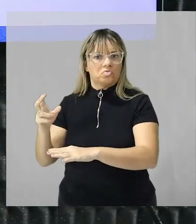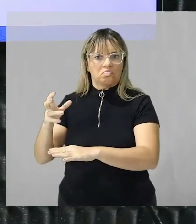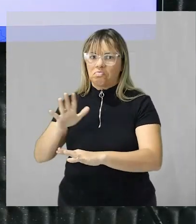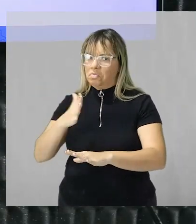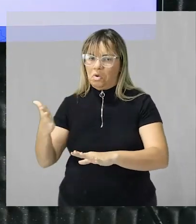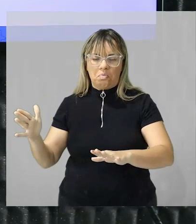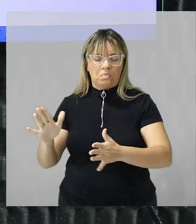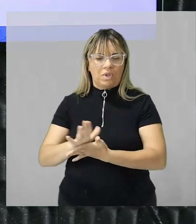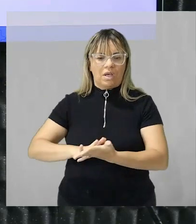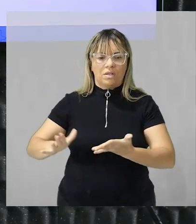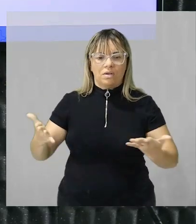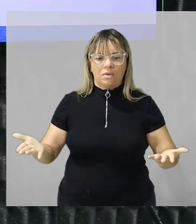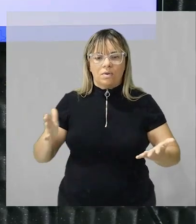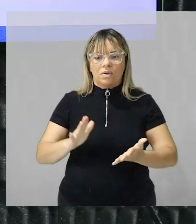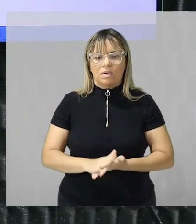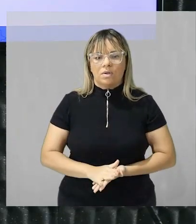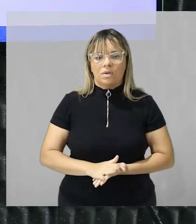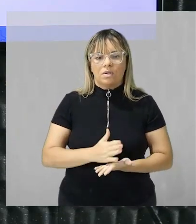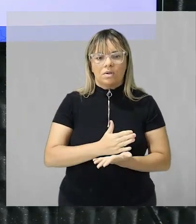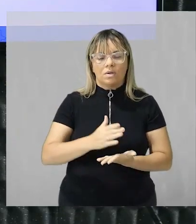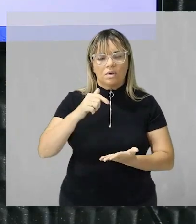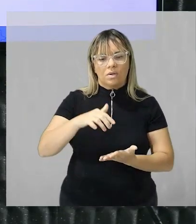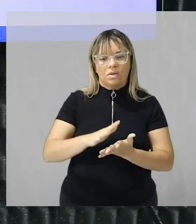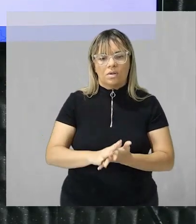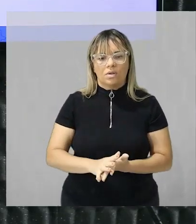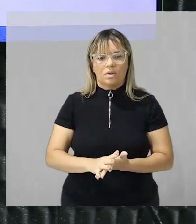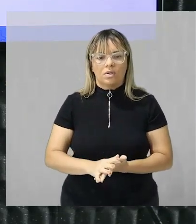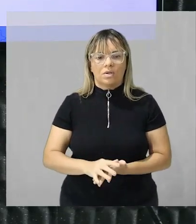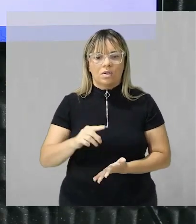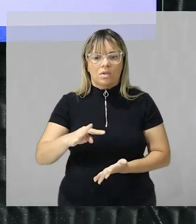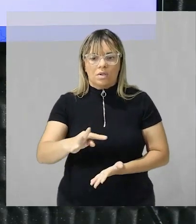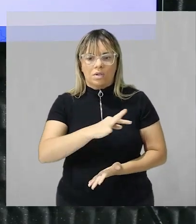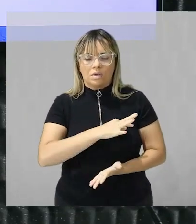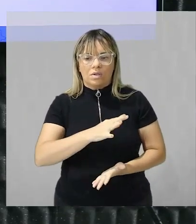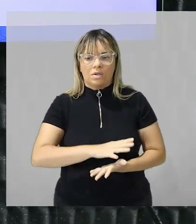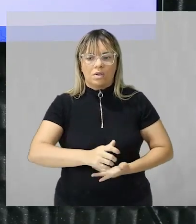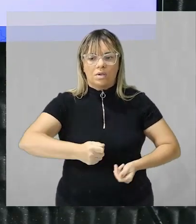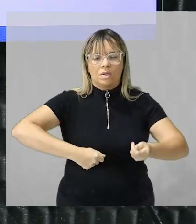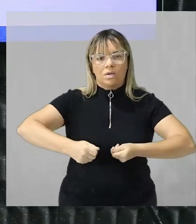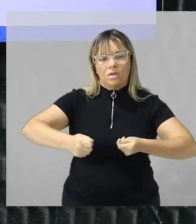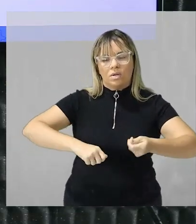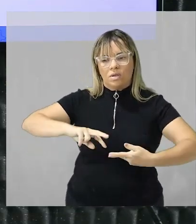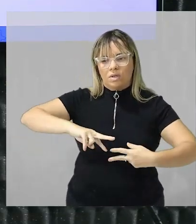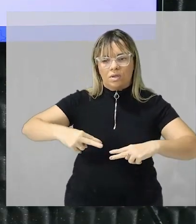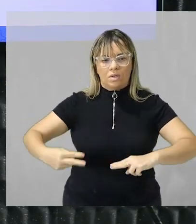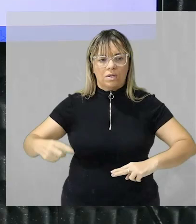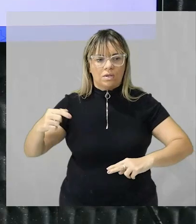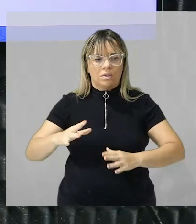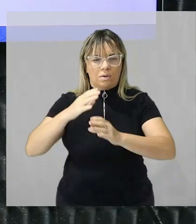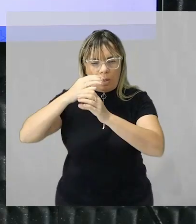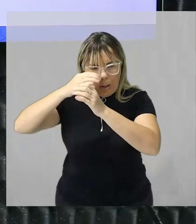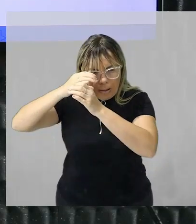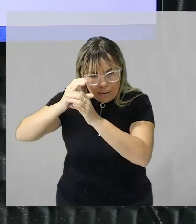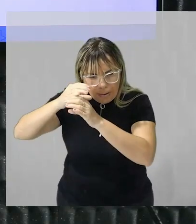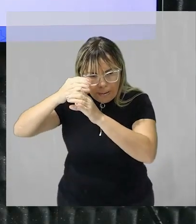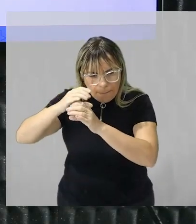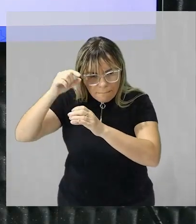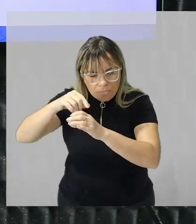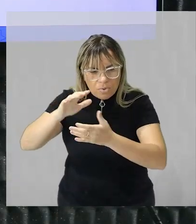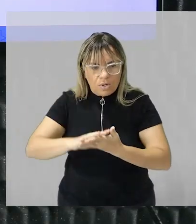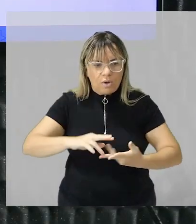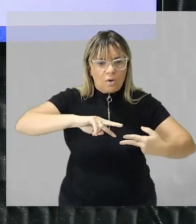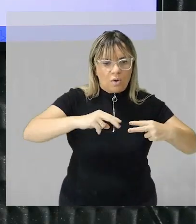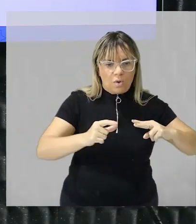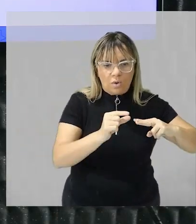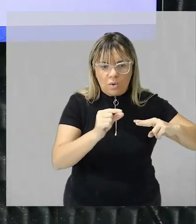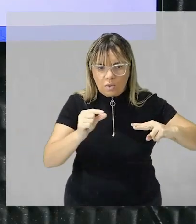tá? A partir de técnicas de manipulação genética em laboratório, o gene da resistência